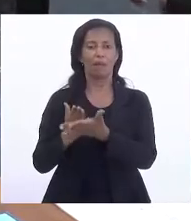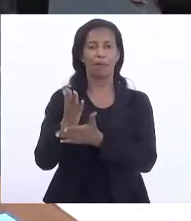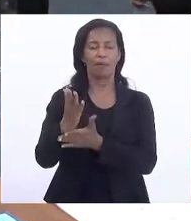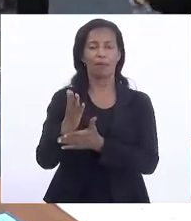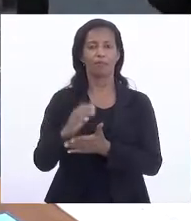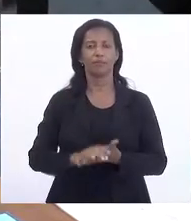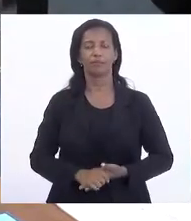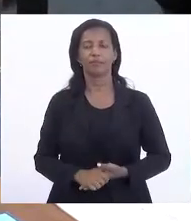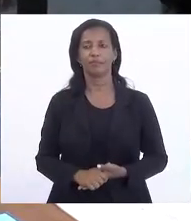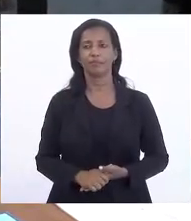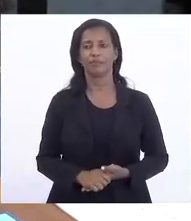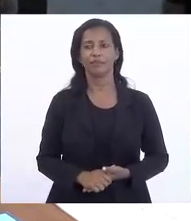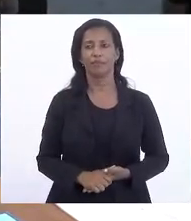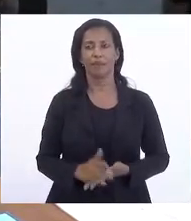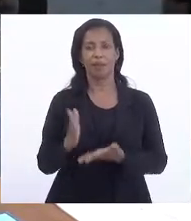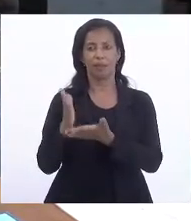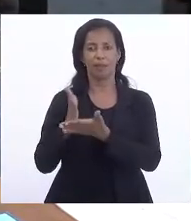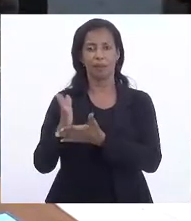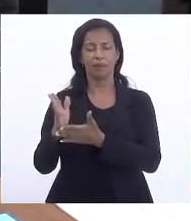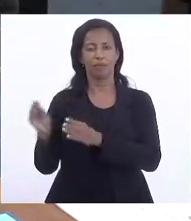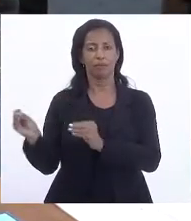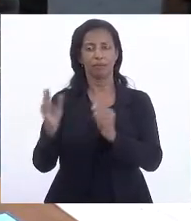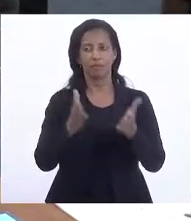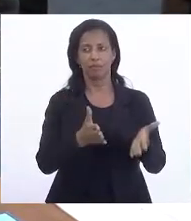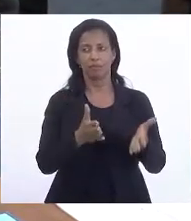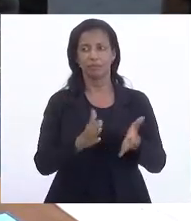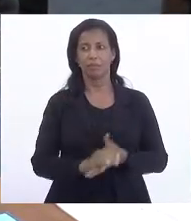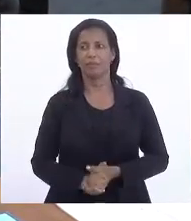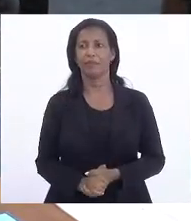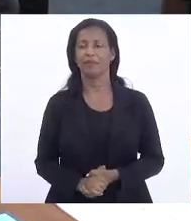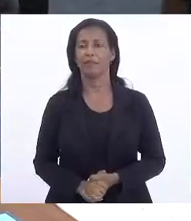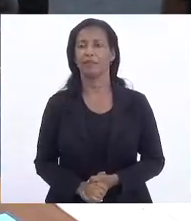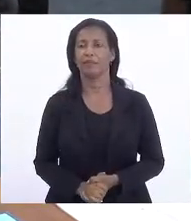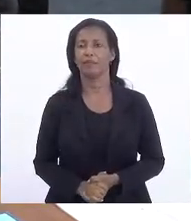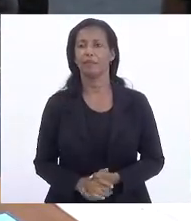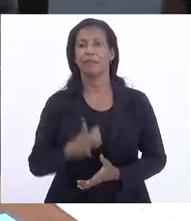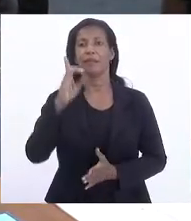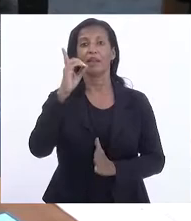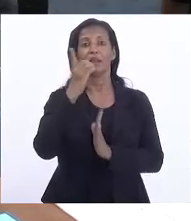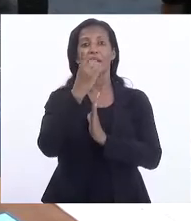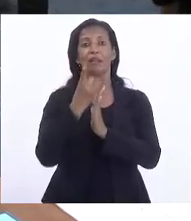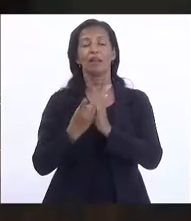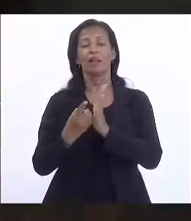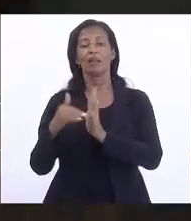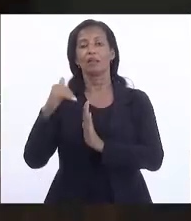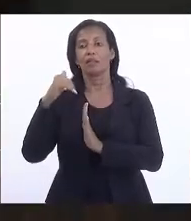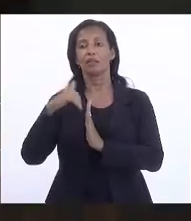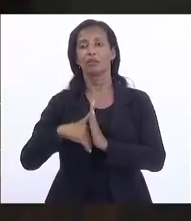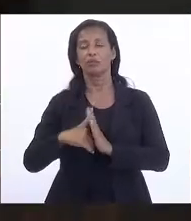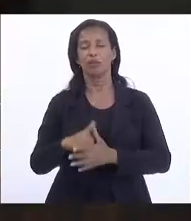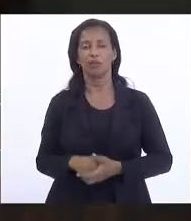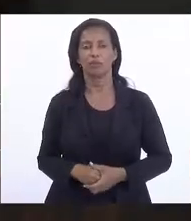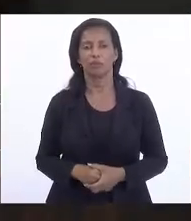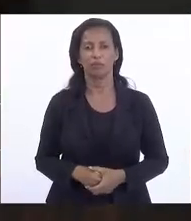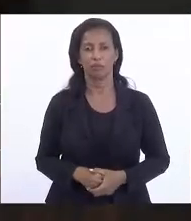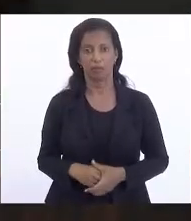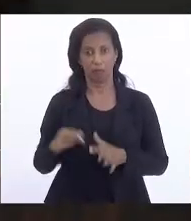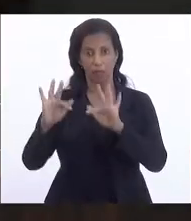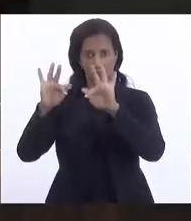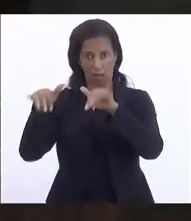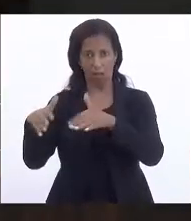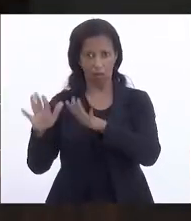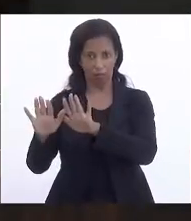de redação. Senhores que aprovam, como estão aprovados, vai autógrafo. Para declaração de Com voto contrário, deputado, ao final,